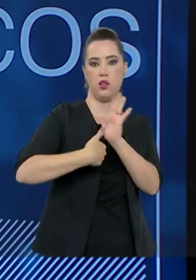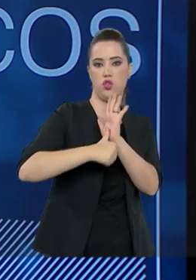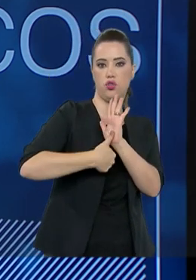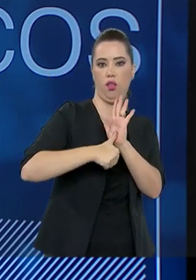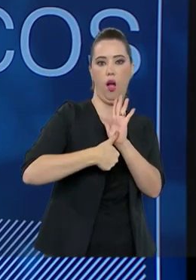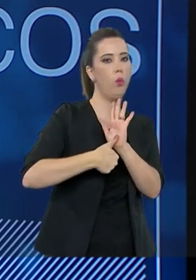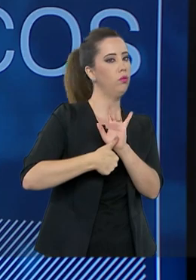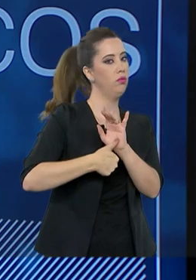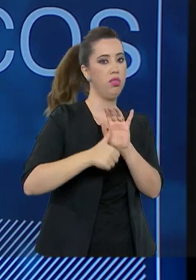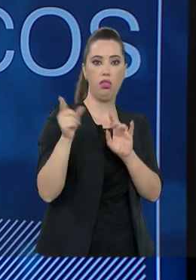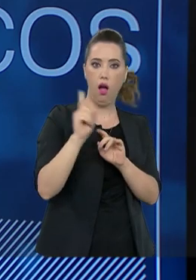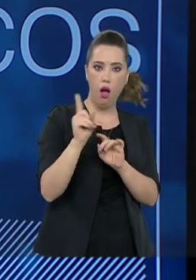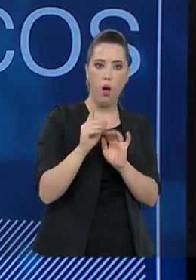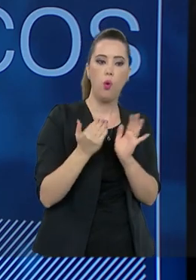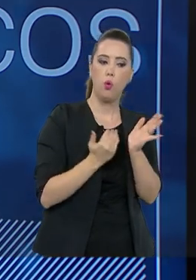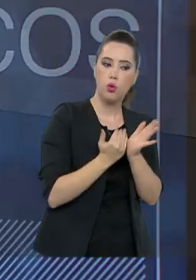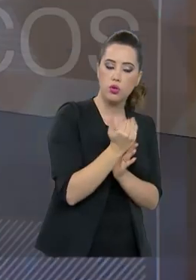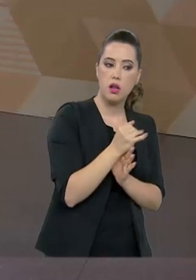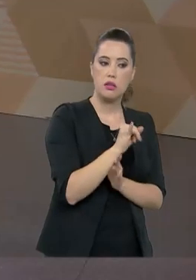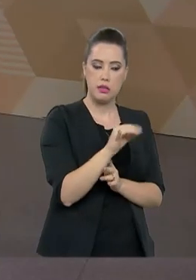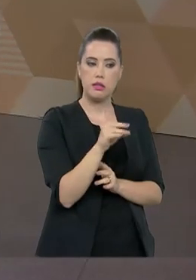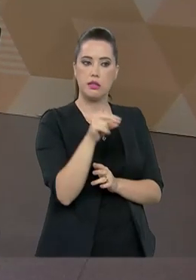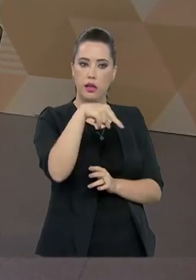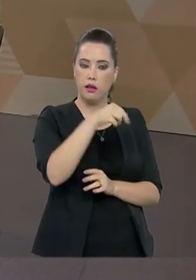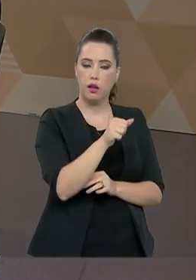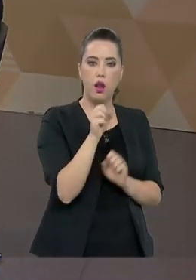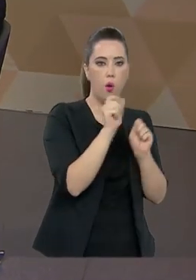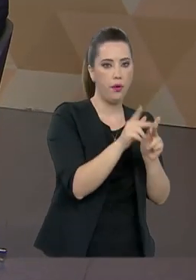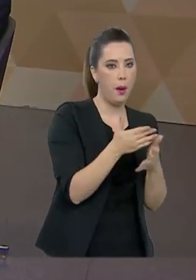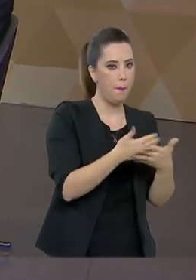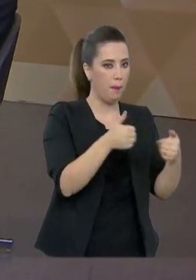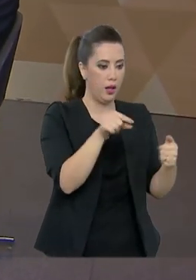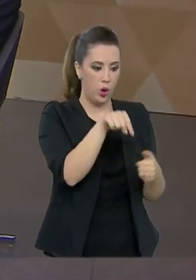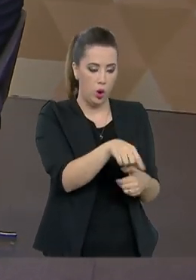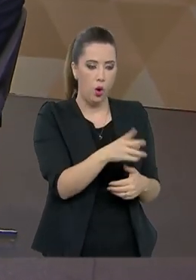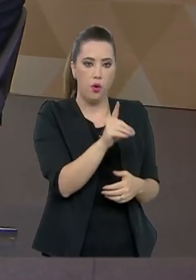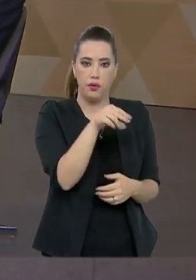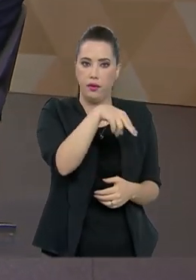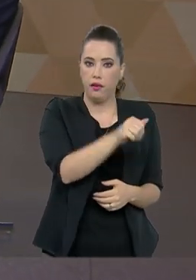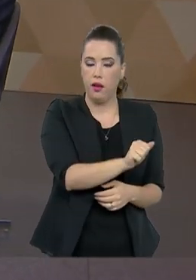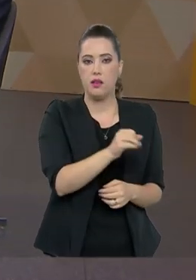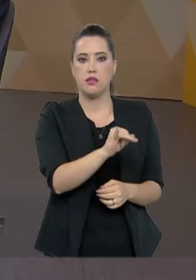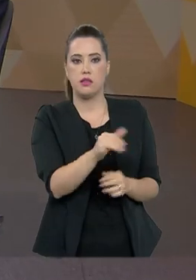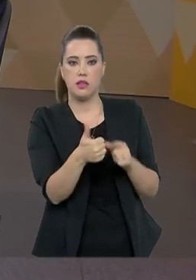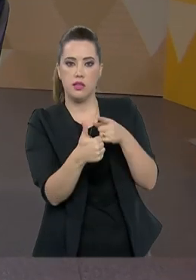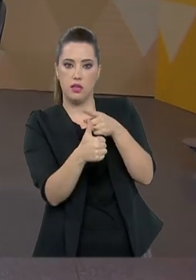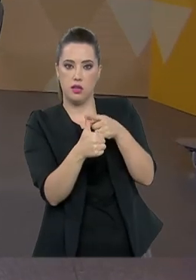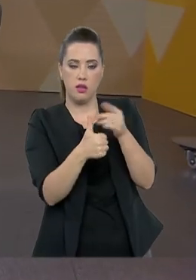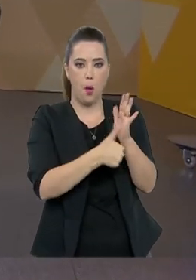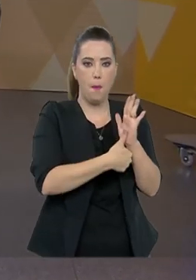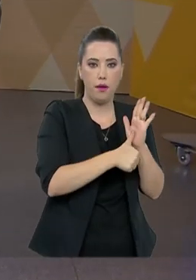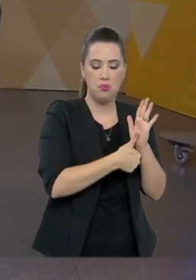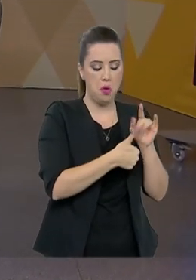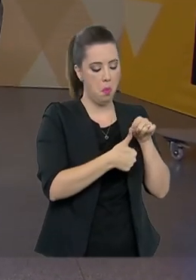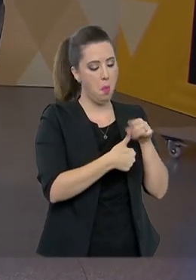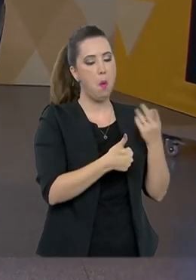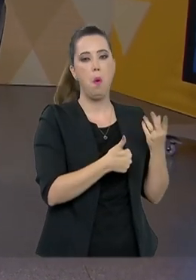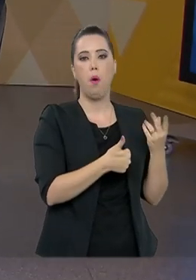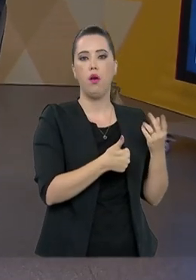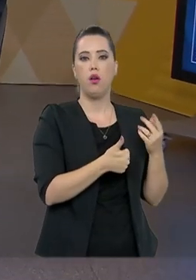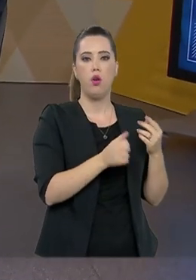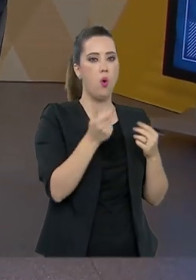Não é o caso. Se o criminoso deixou o DNA, o melhor para aquele caso é o DNA. Se o criminoso deixou a impressão digital, se ele